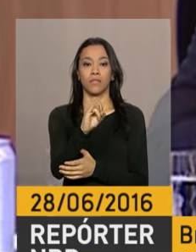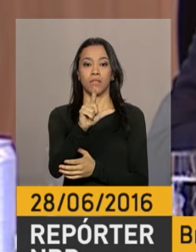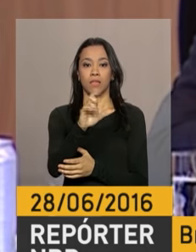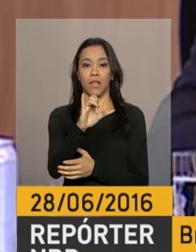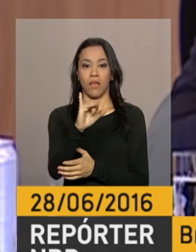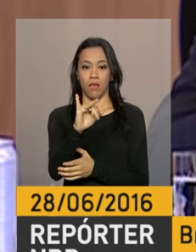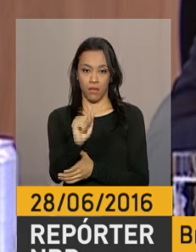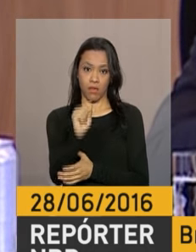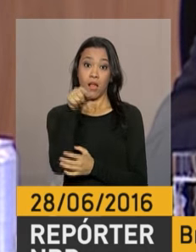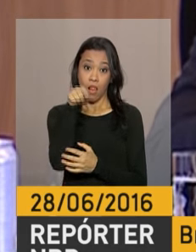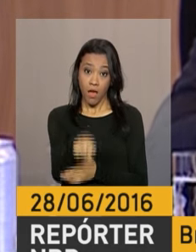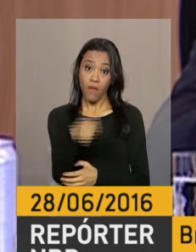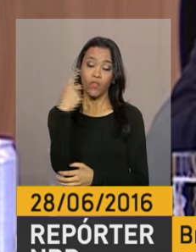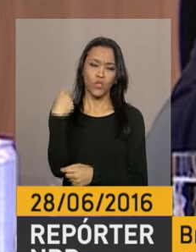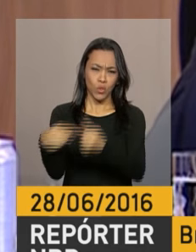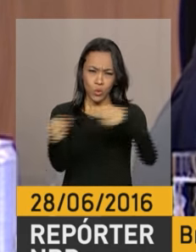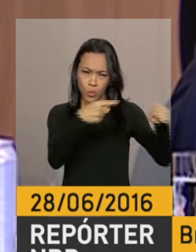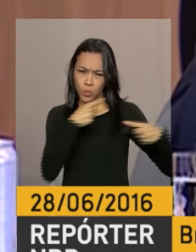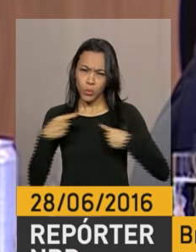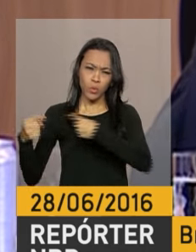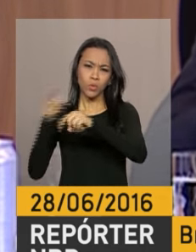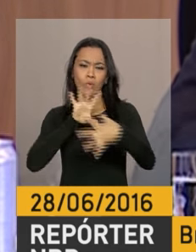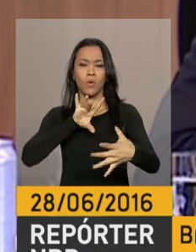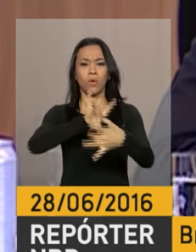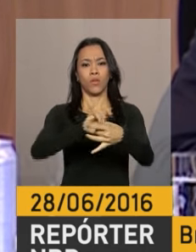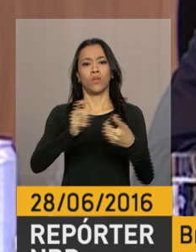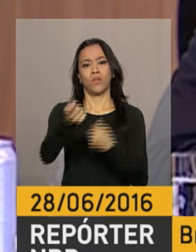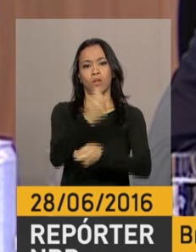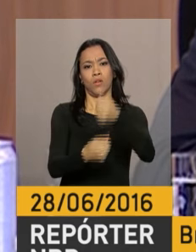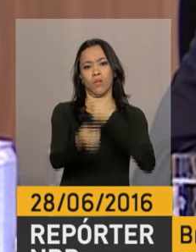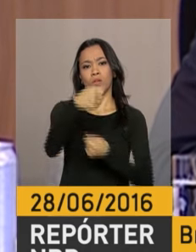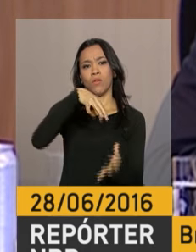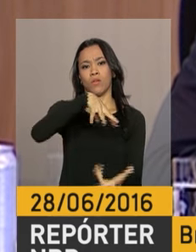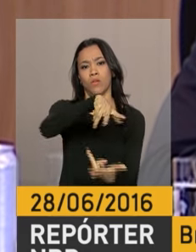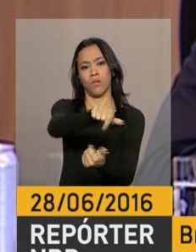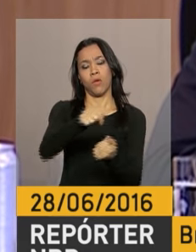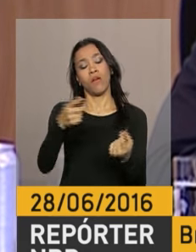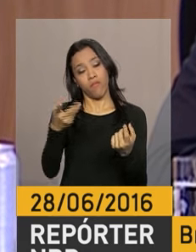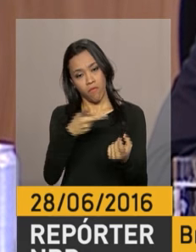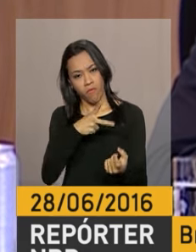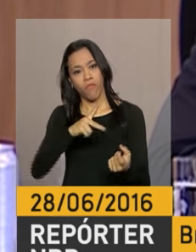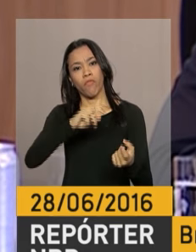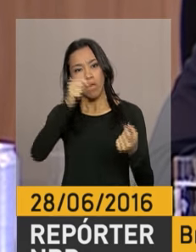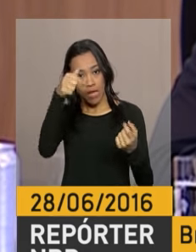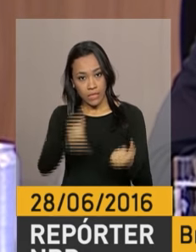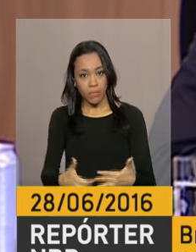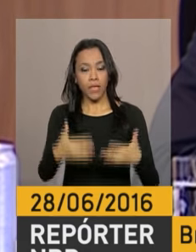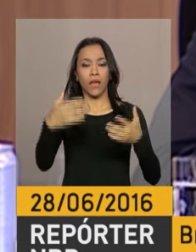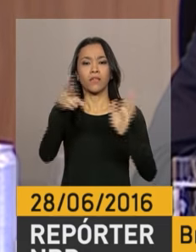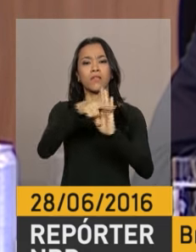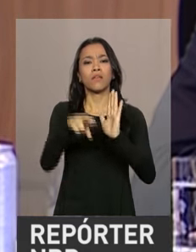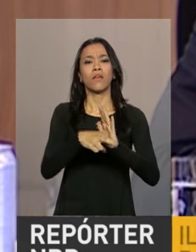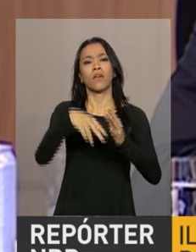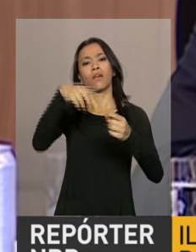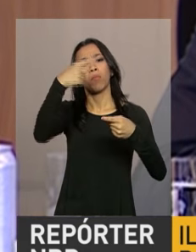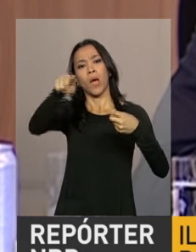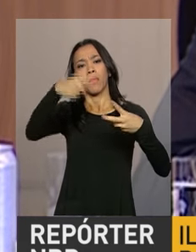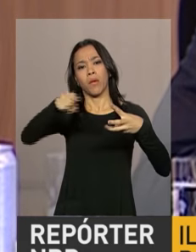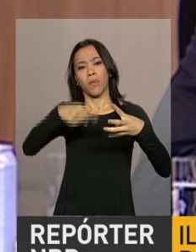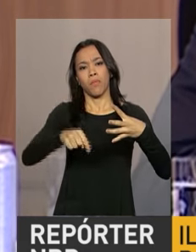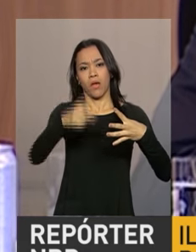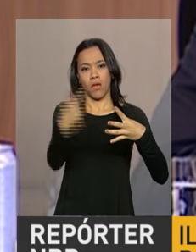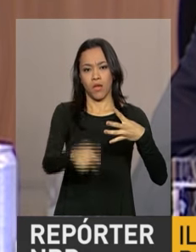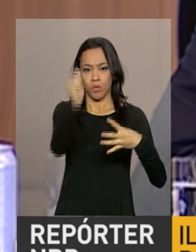Então, vou falar no começo sobre as diretrizes aqui no Brasil, em especial da política